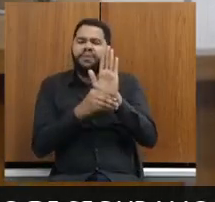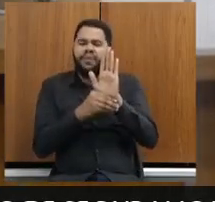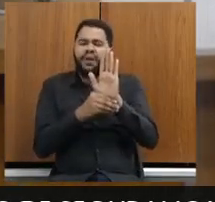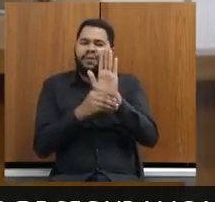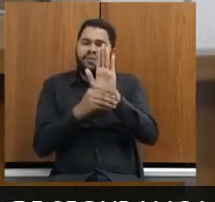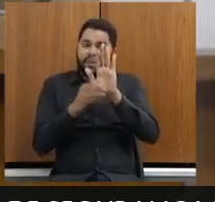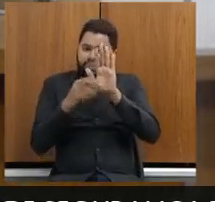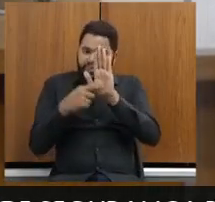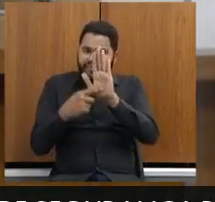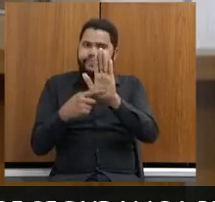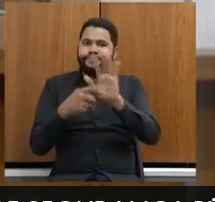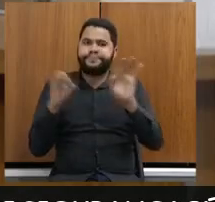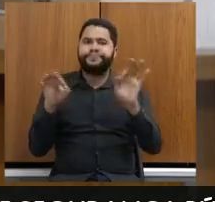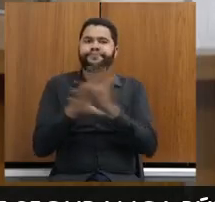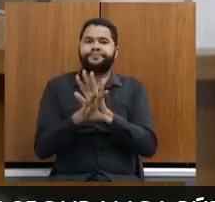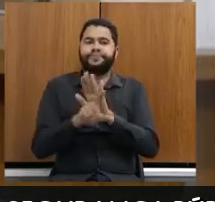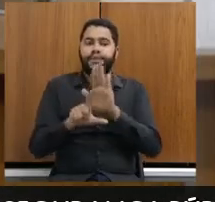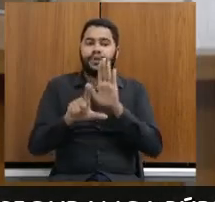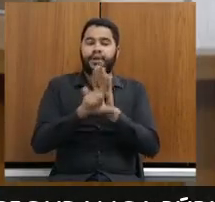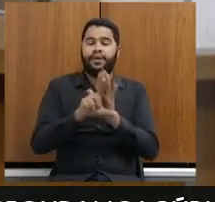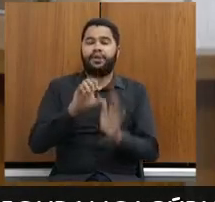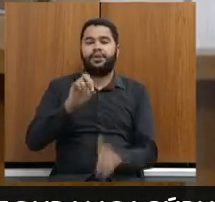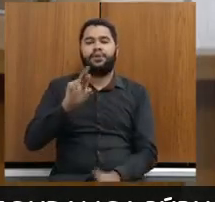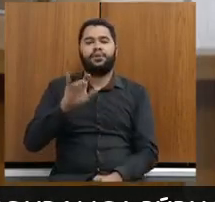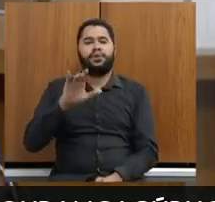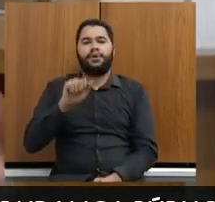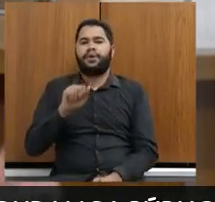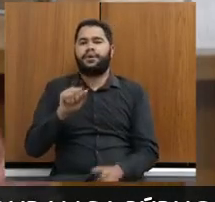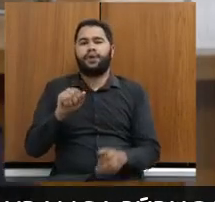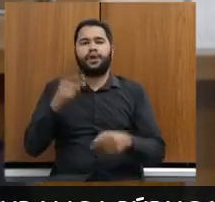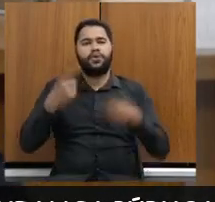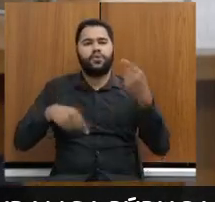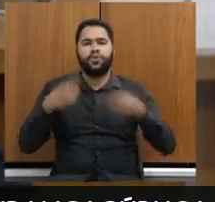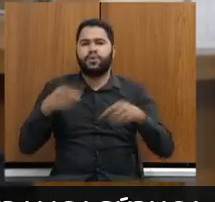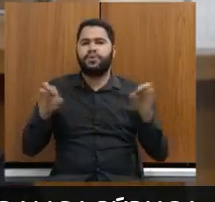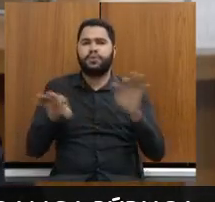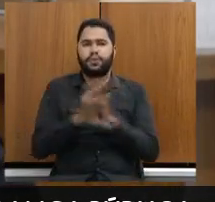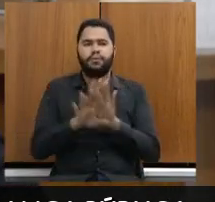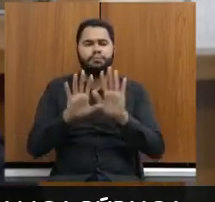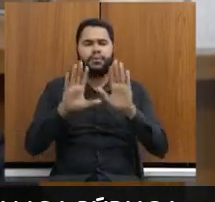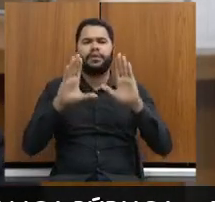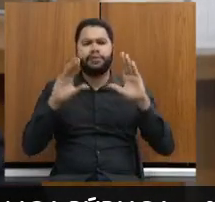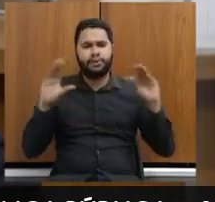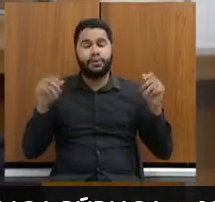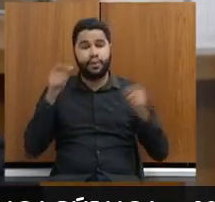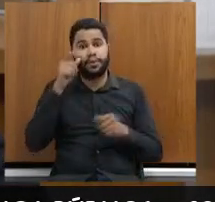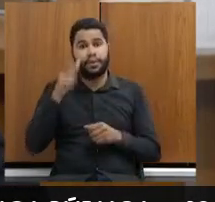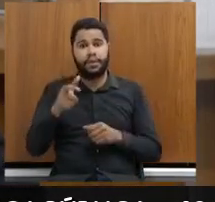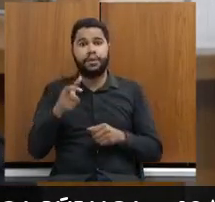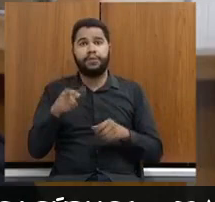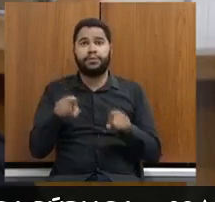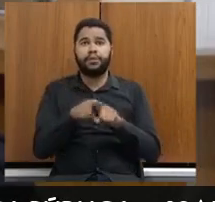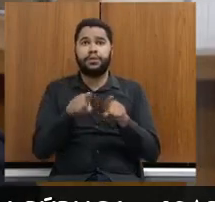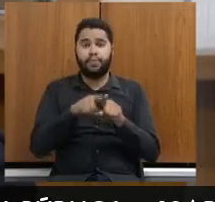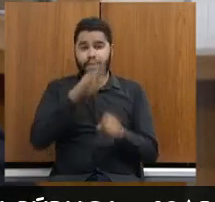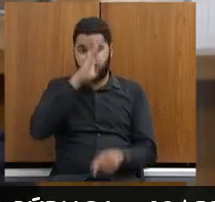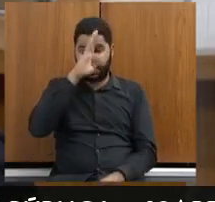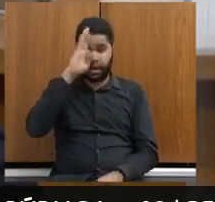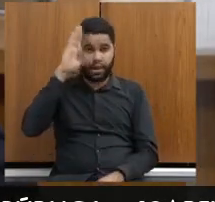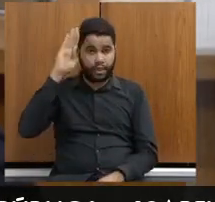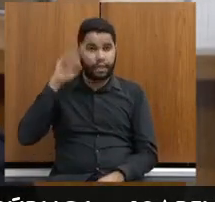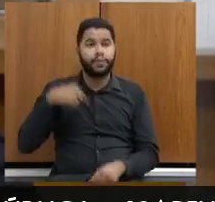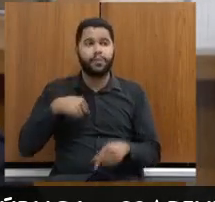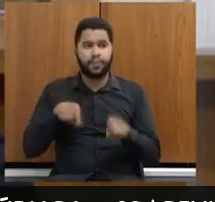definido isso dentro da lei orgânica acaba completamente a discussão Mas pode ficar tranquilo que eu ia me interessa eu sou acadêmica também eu